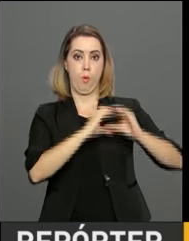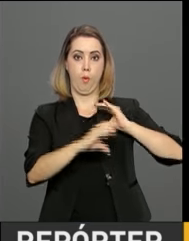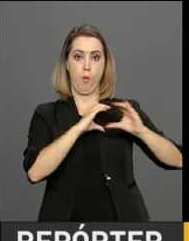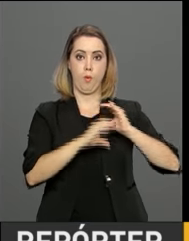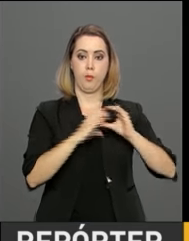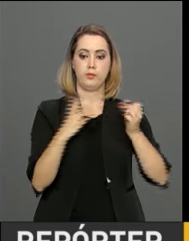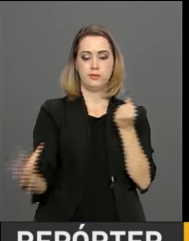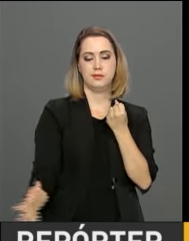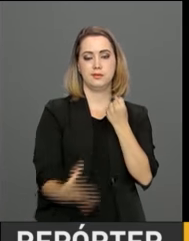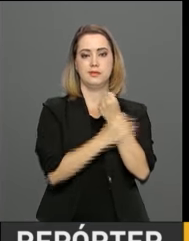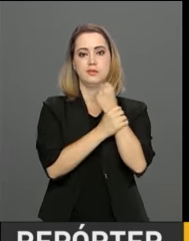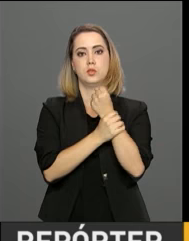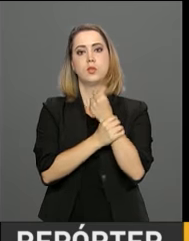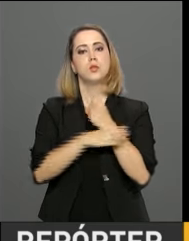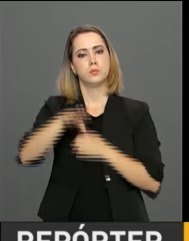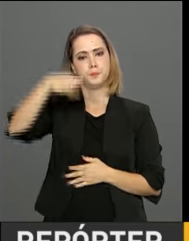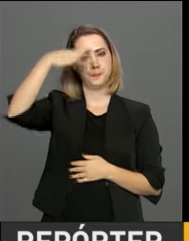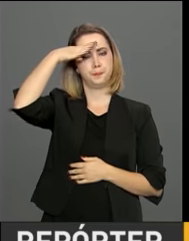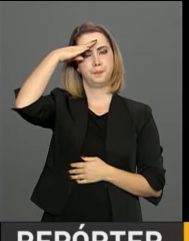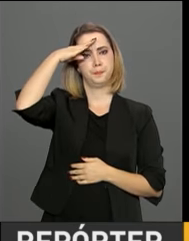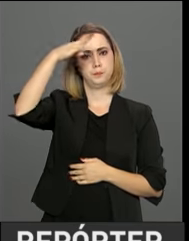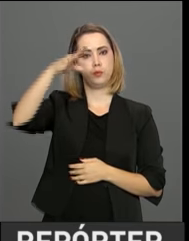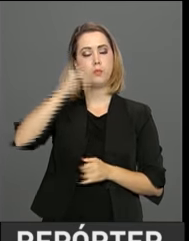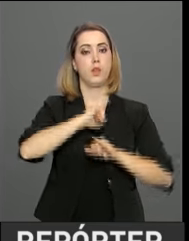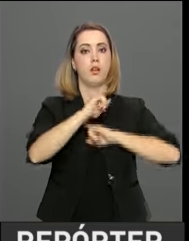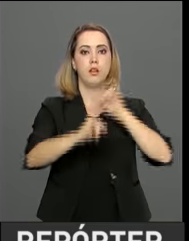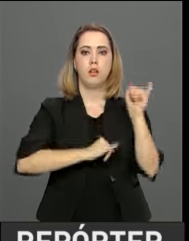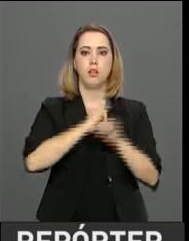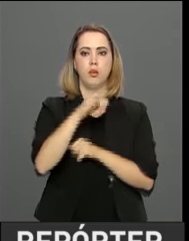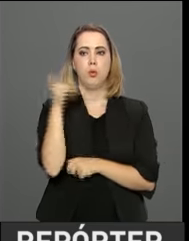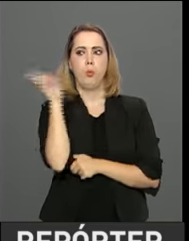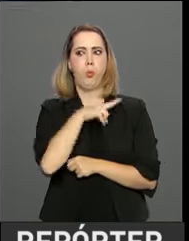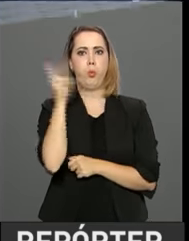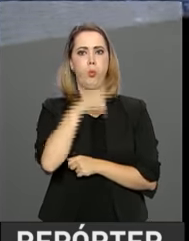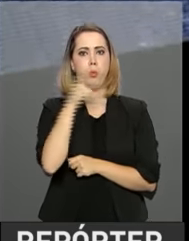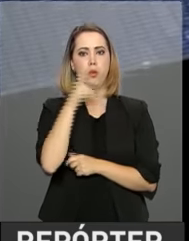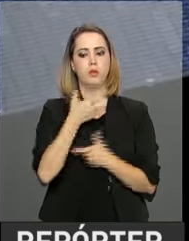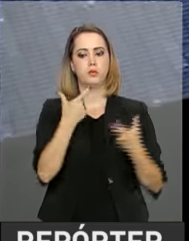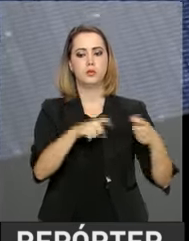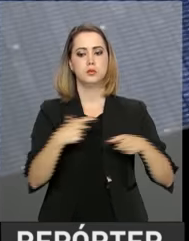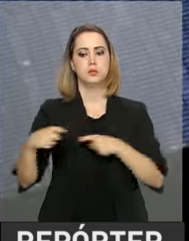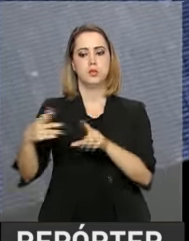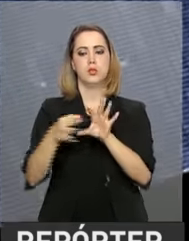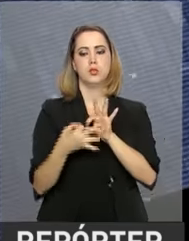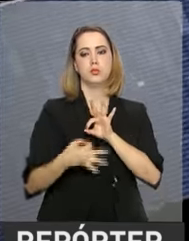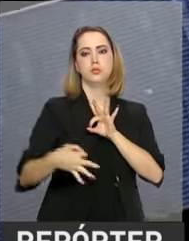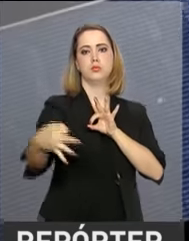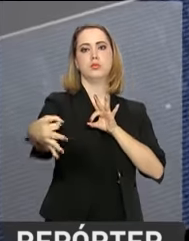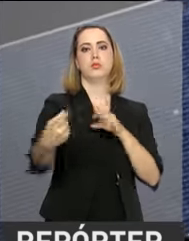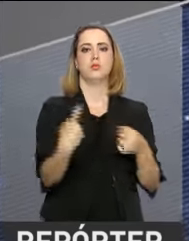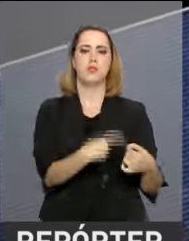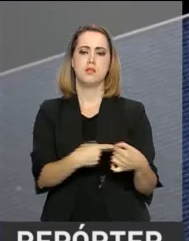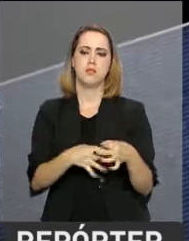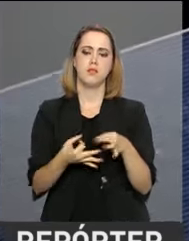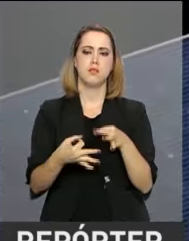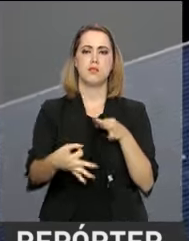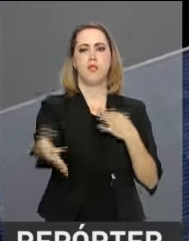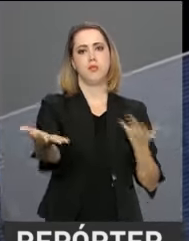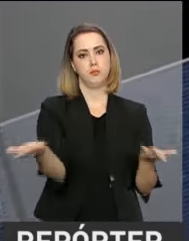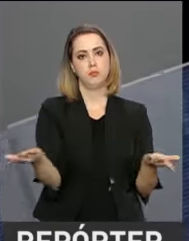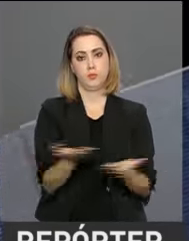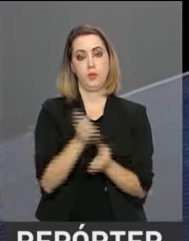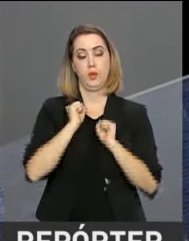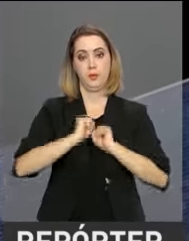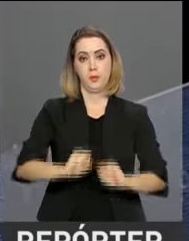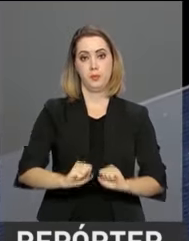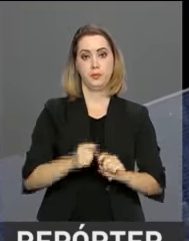mais segur para as foras Armadas internet de alta velocidade para as regiões mais remotas do país Isso vai ser